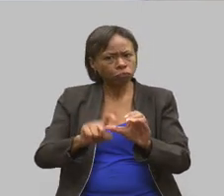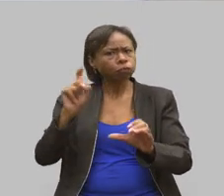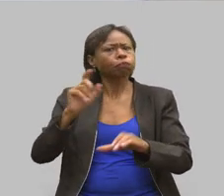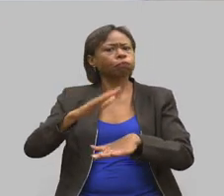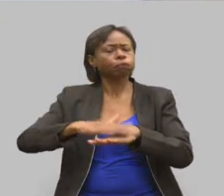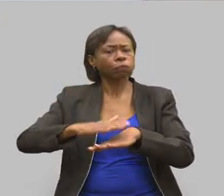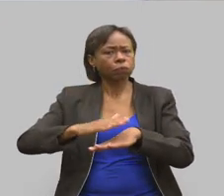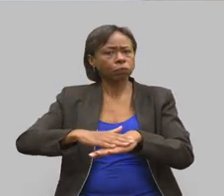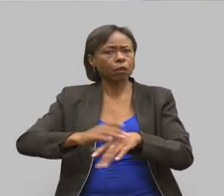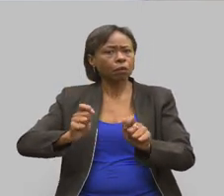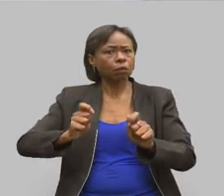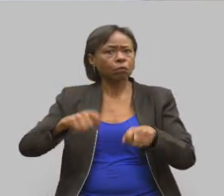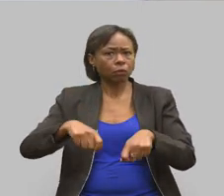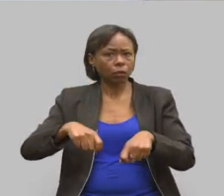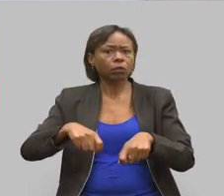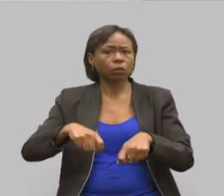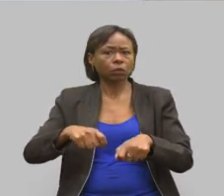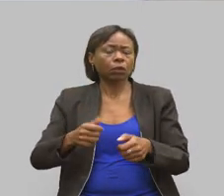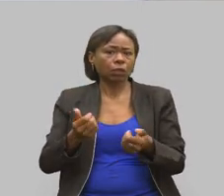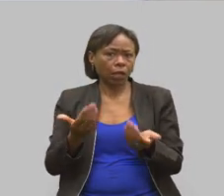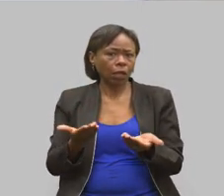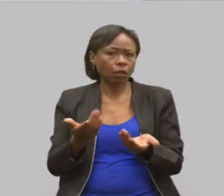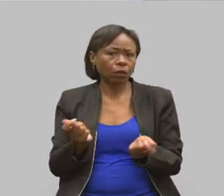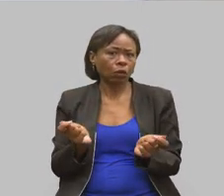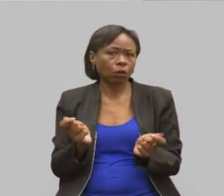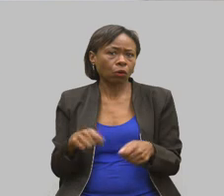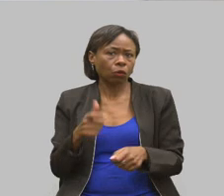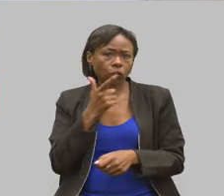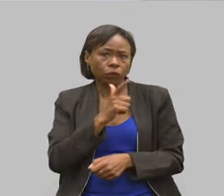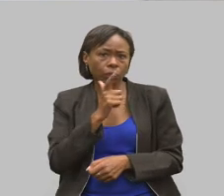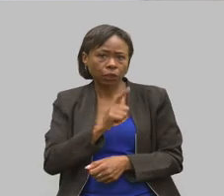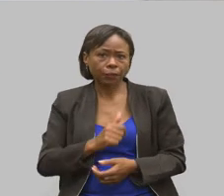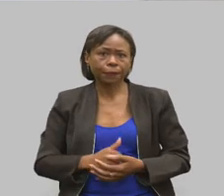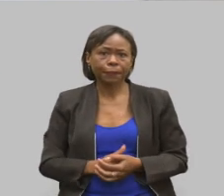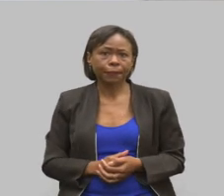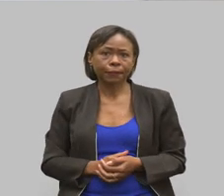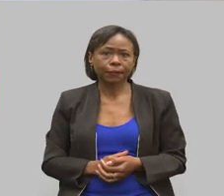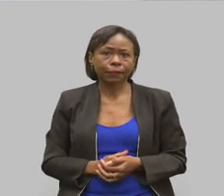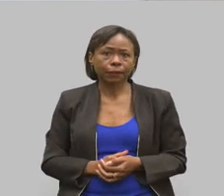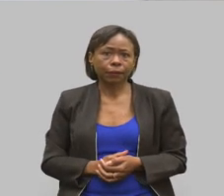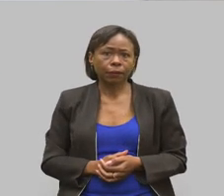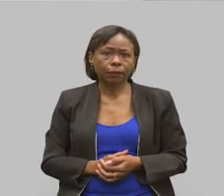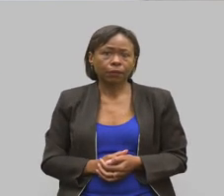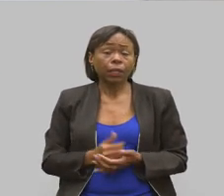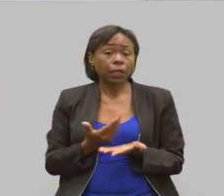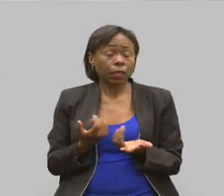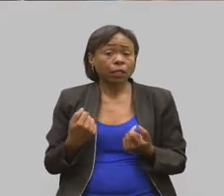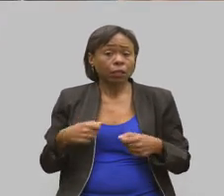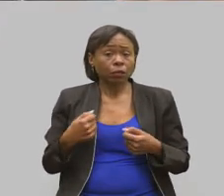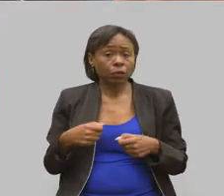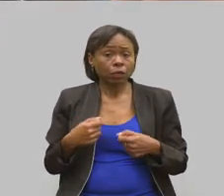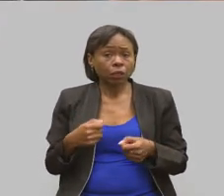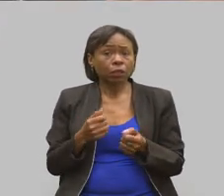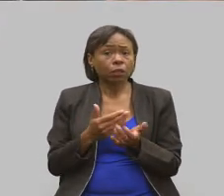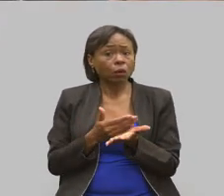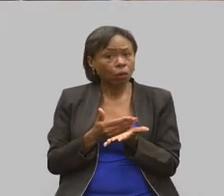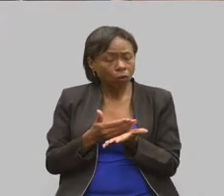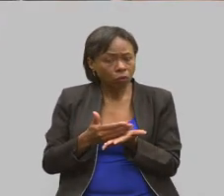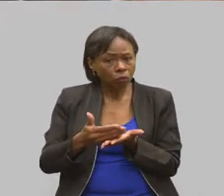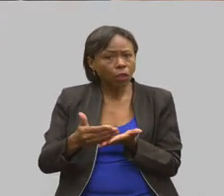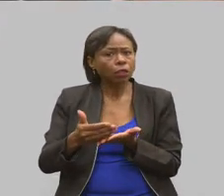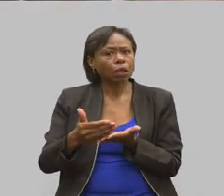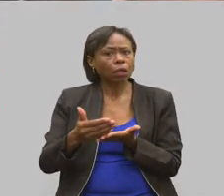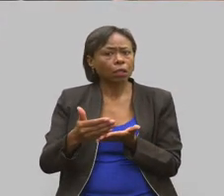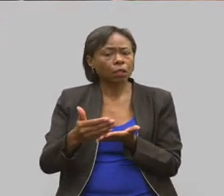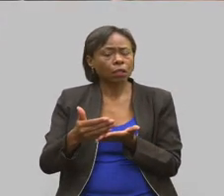não basta a gente dar sua autonomia se ela não tiver Independência e e e e nós temos que começar a ter isso e